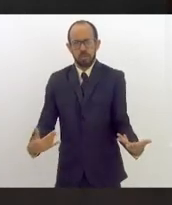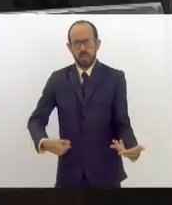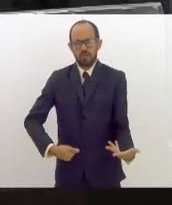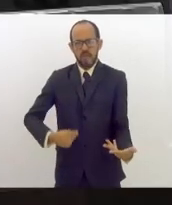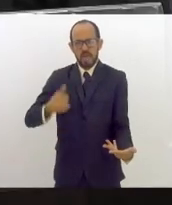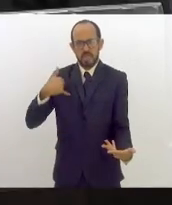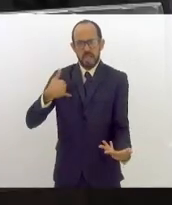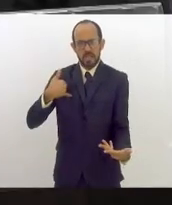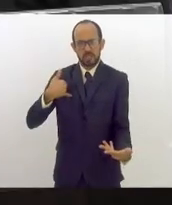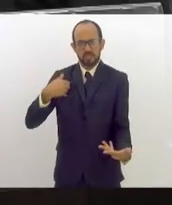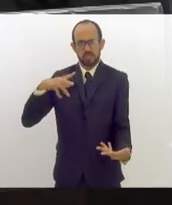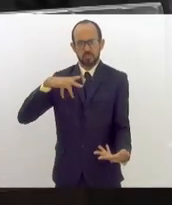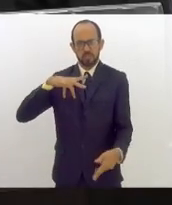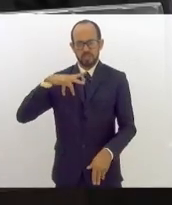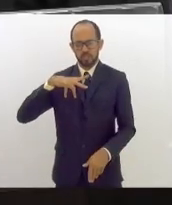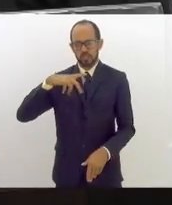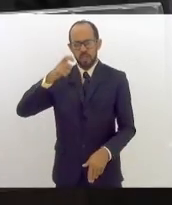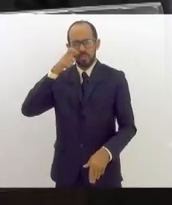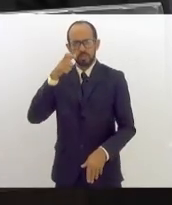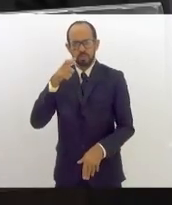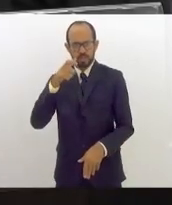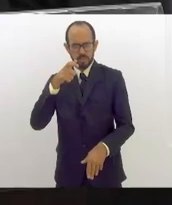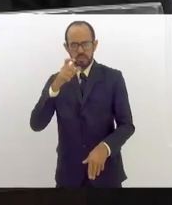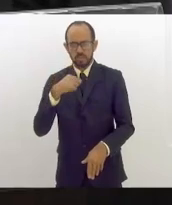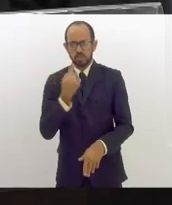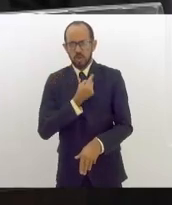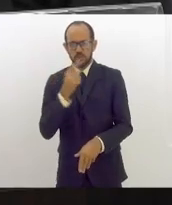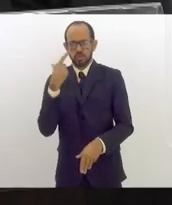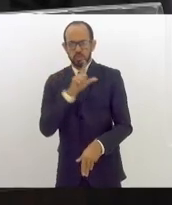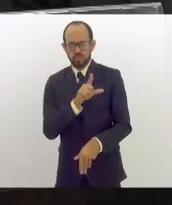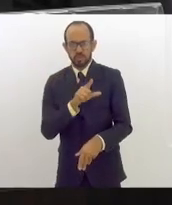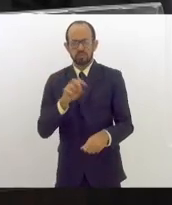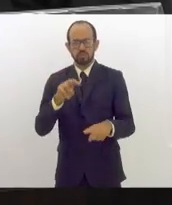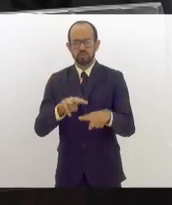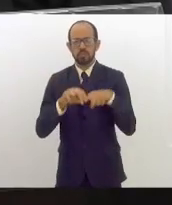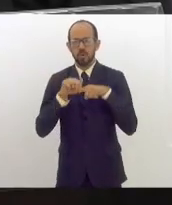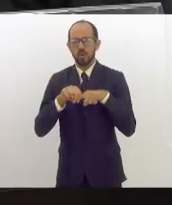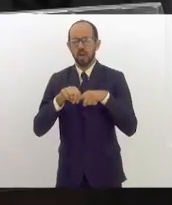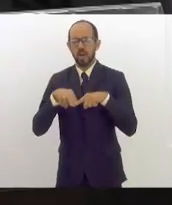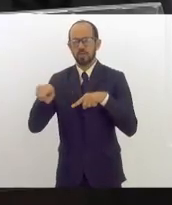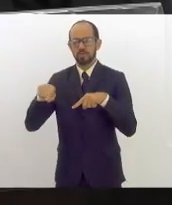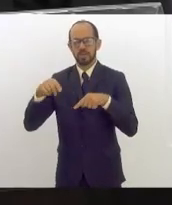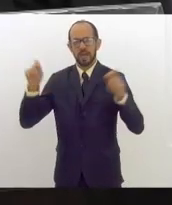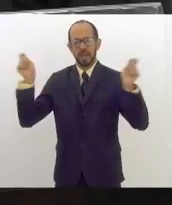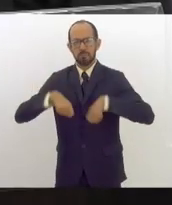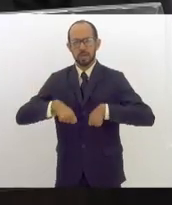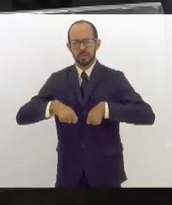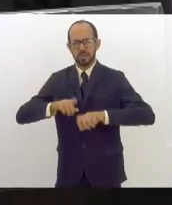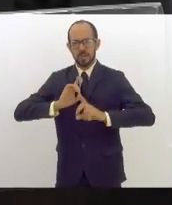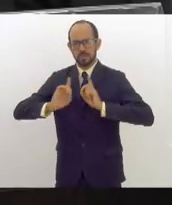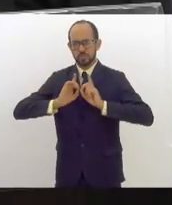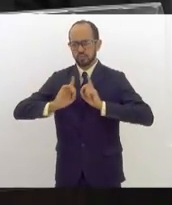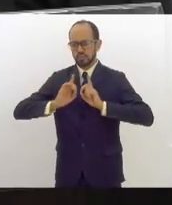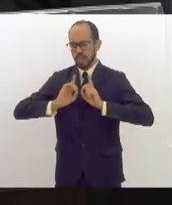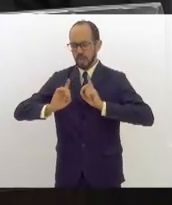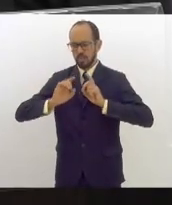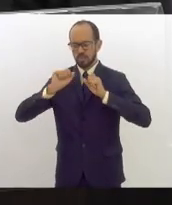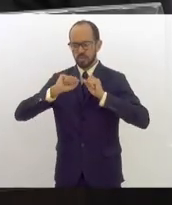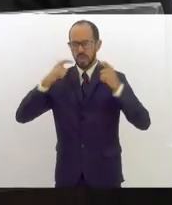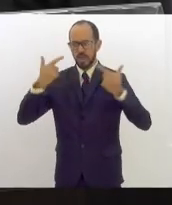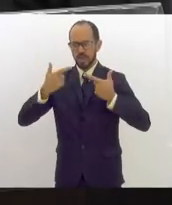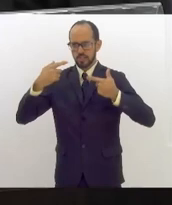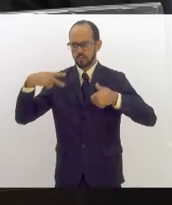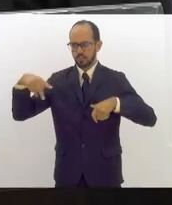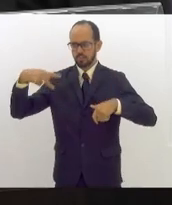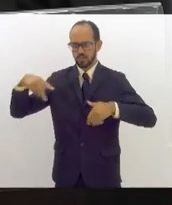e nós conseguimos fazer essa travessia basicamente liderados pela capacidade de diálogo da Assembleia Legislativa e do seu